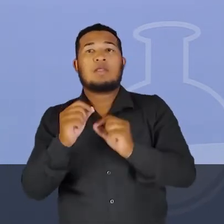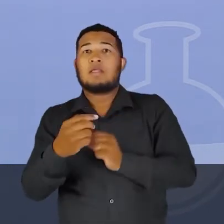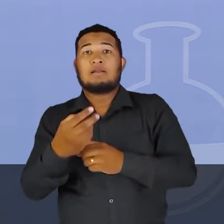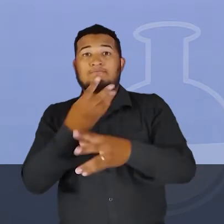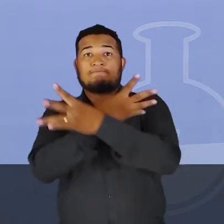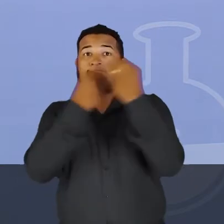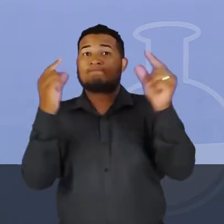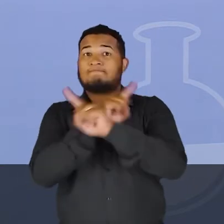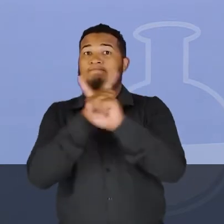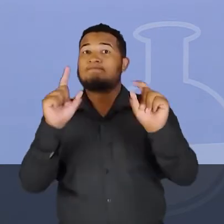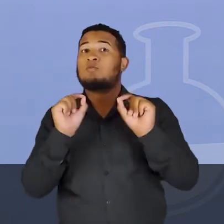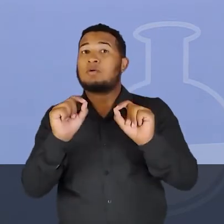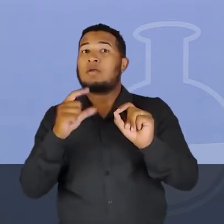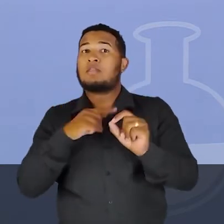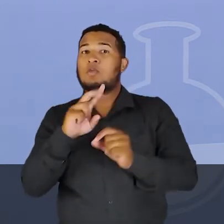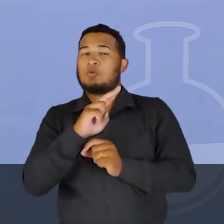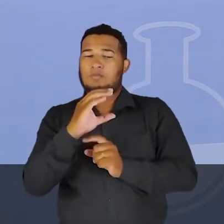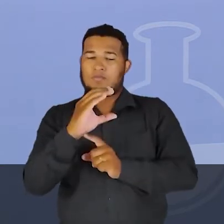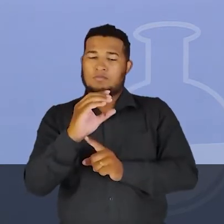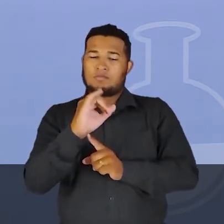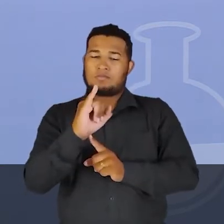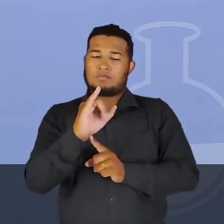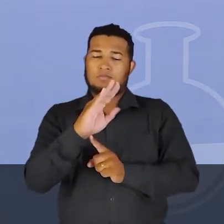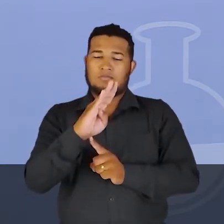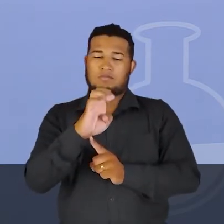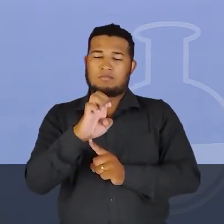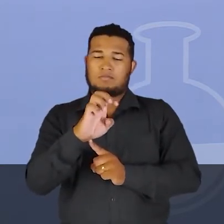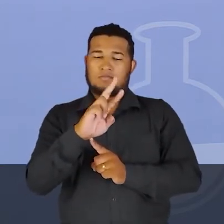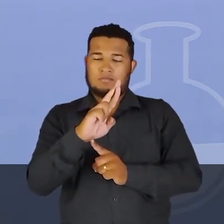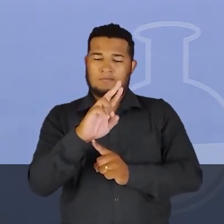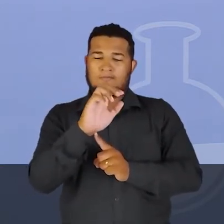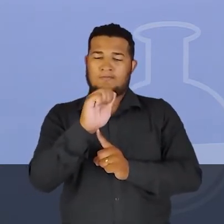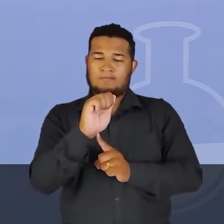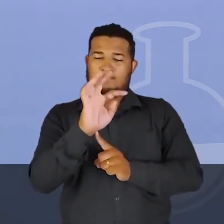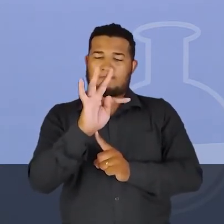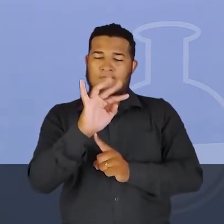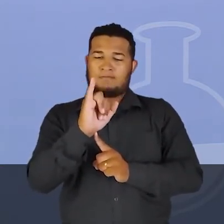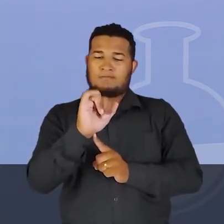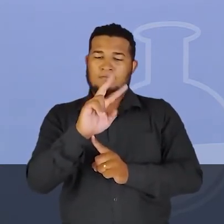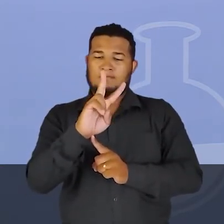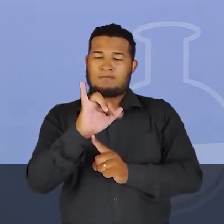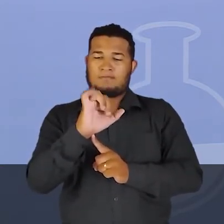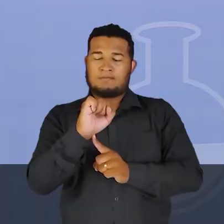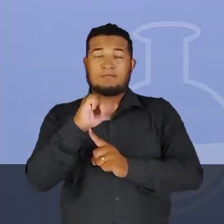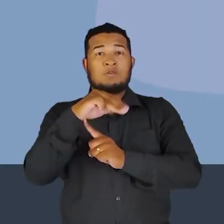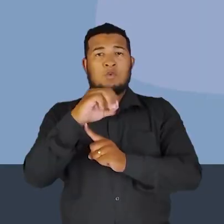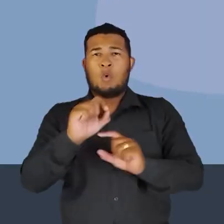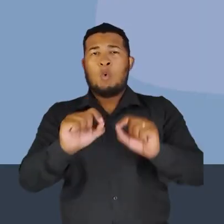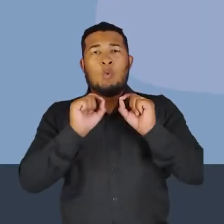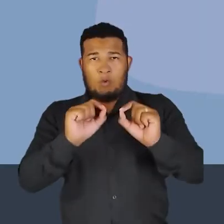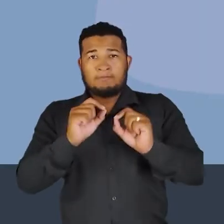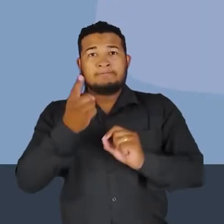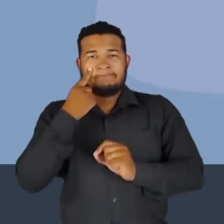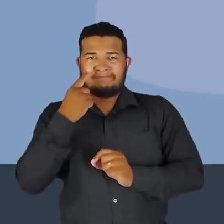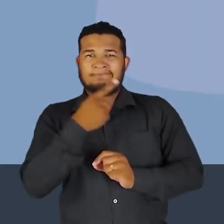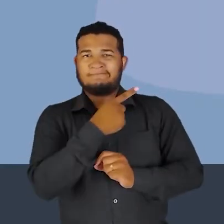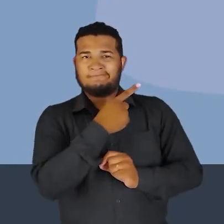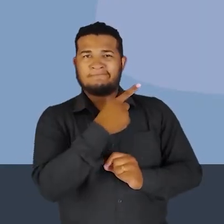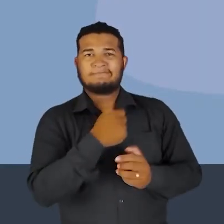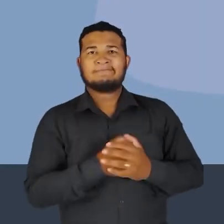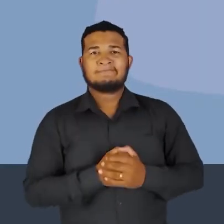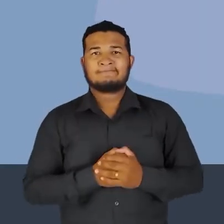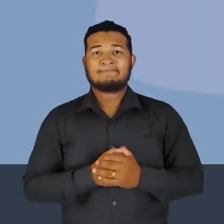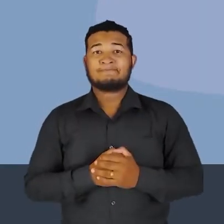falar de uma coisinha chamada cyberativismo, ok? O que é o cyberativismo? Vamos dar uma lida aqui no nosso slide?